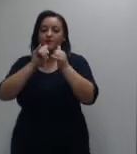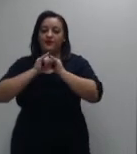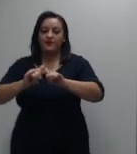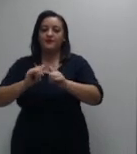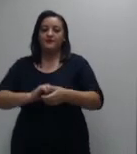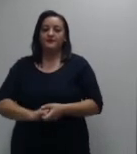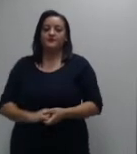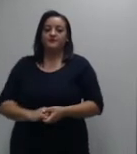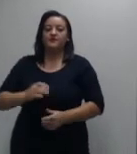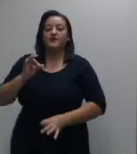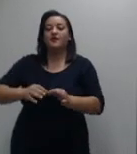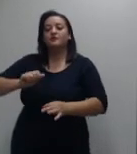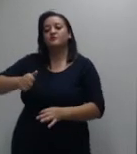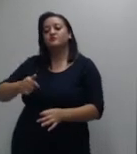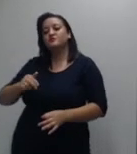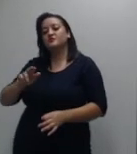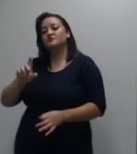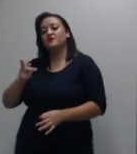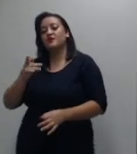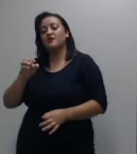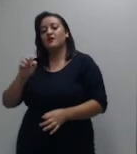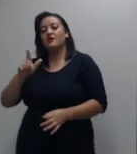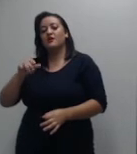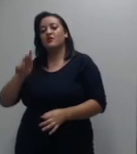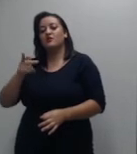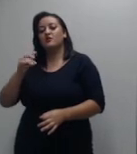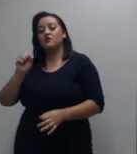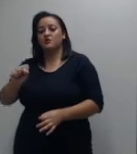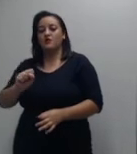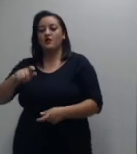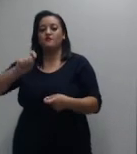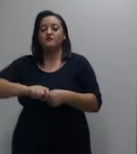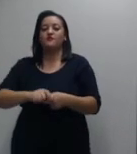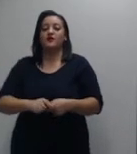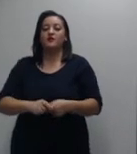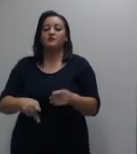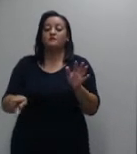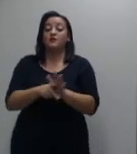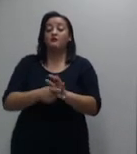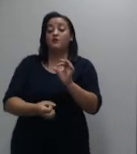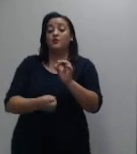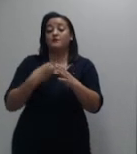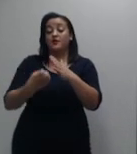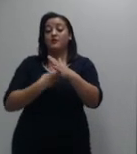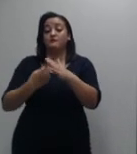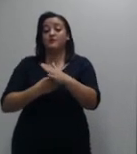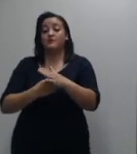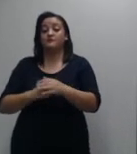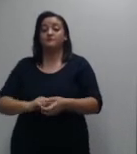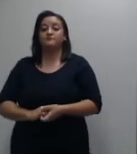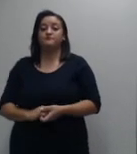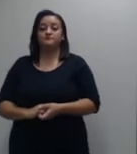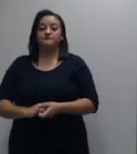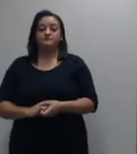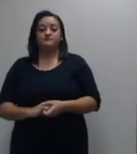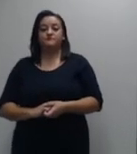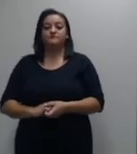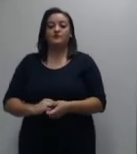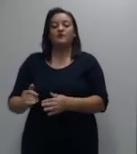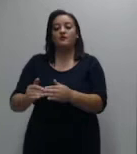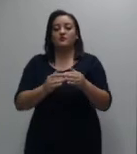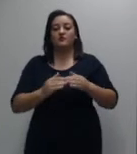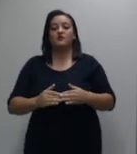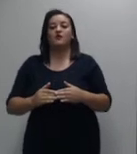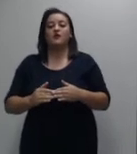benefício escala em uma ação movida pela oportunidade para Naviraí e em Face de